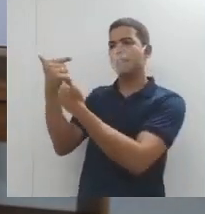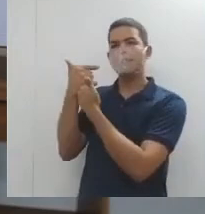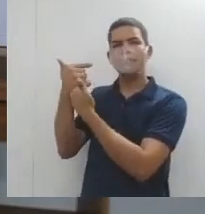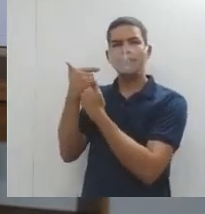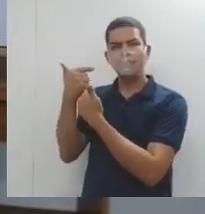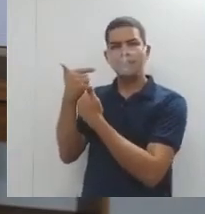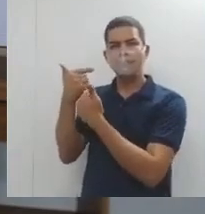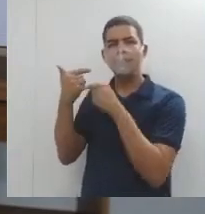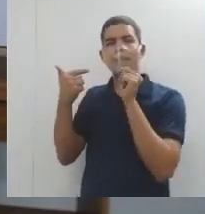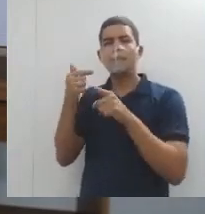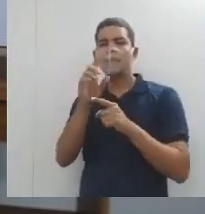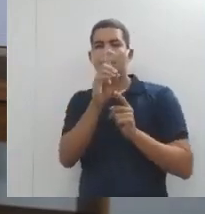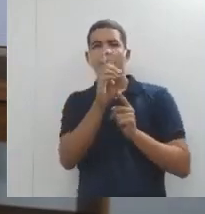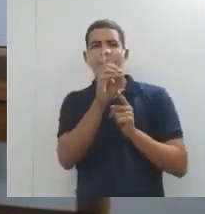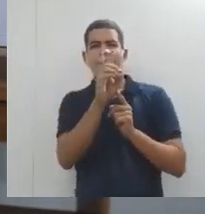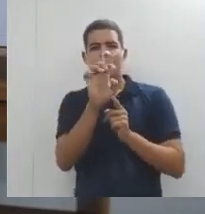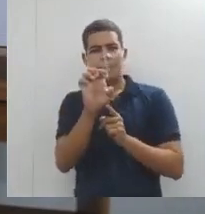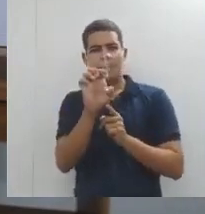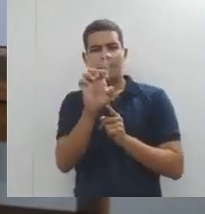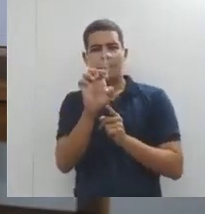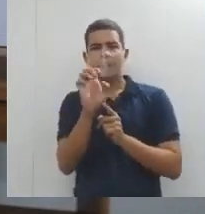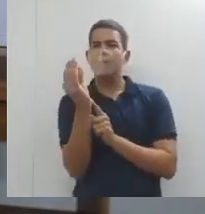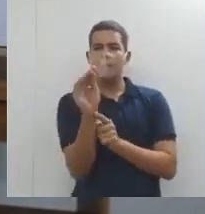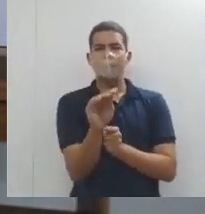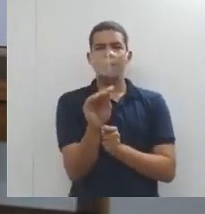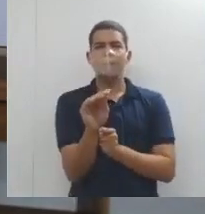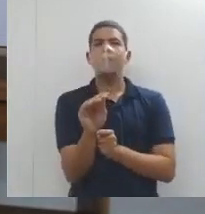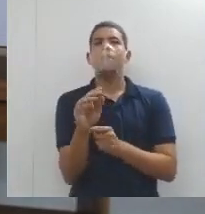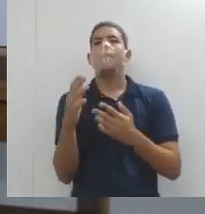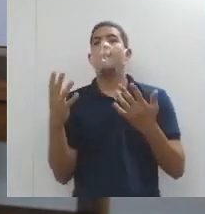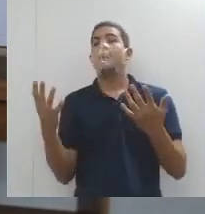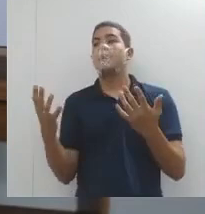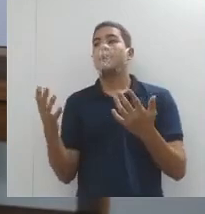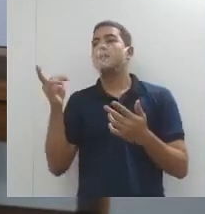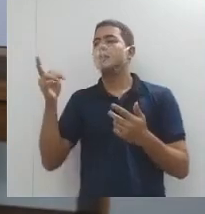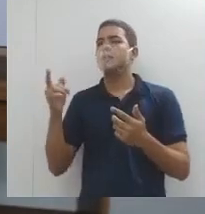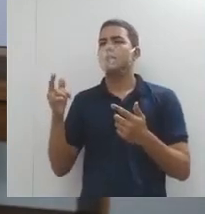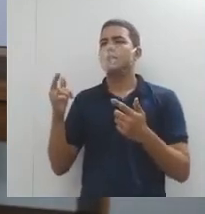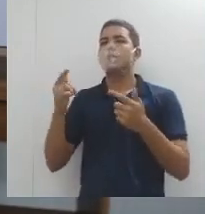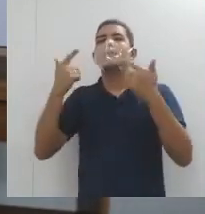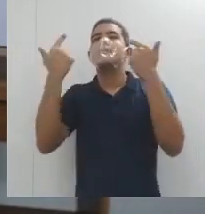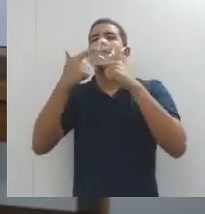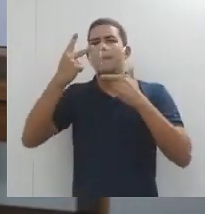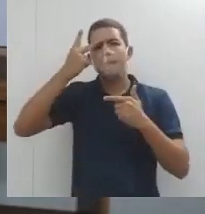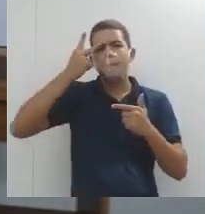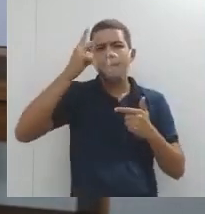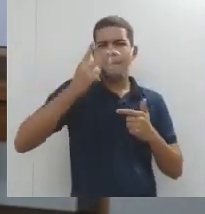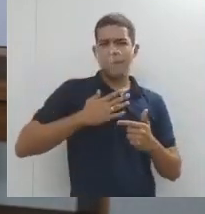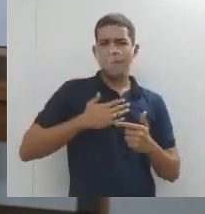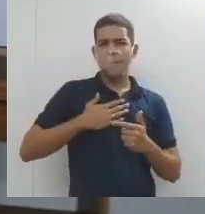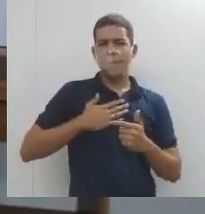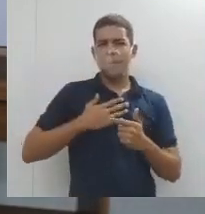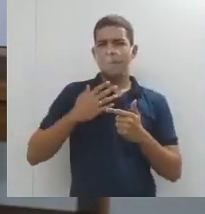é de. Agora, se eu digo, você está rindo para mim, rir não está no sentido